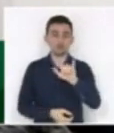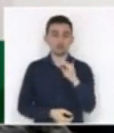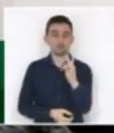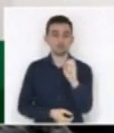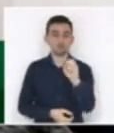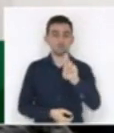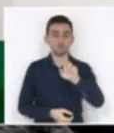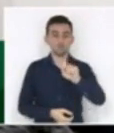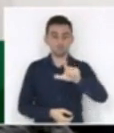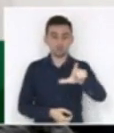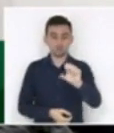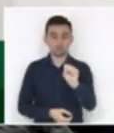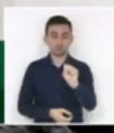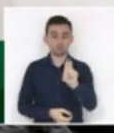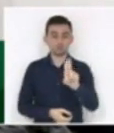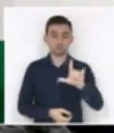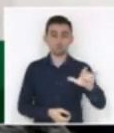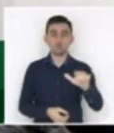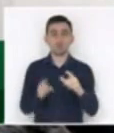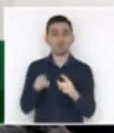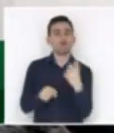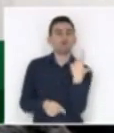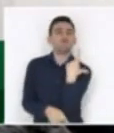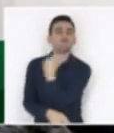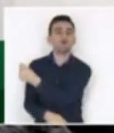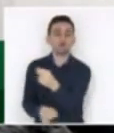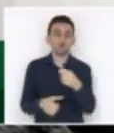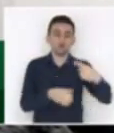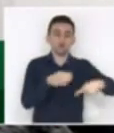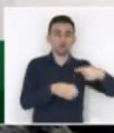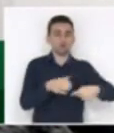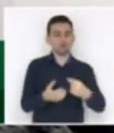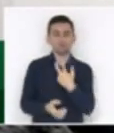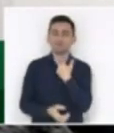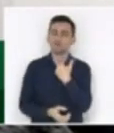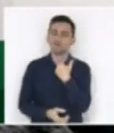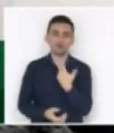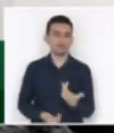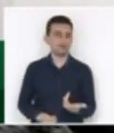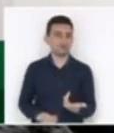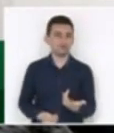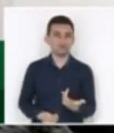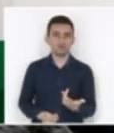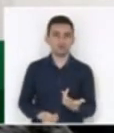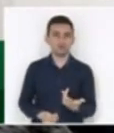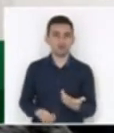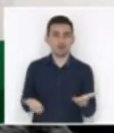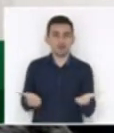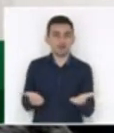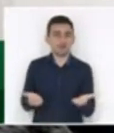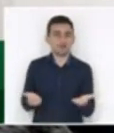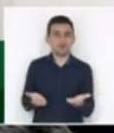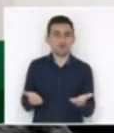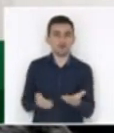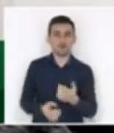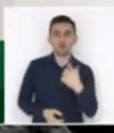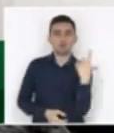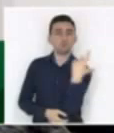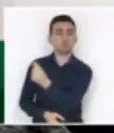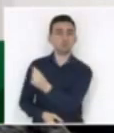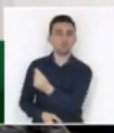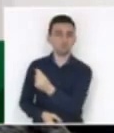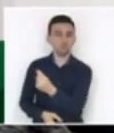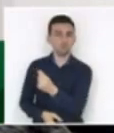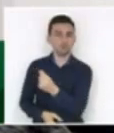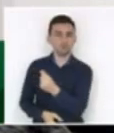fugirem da comissão. Porque não vai ser suficiente correr, fugir